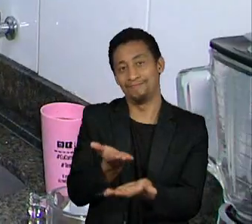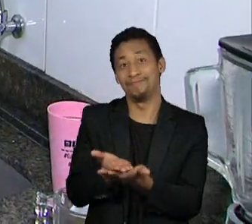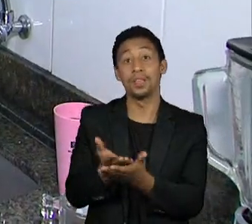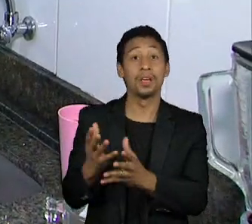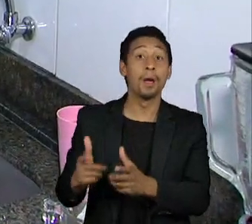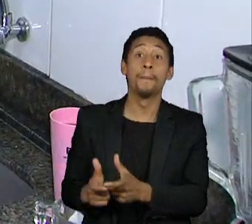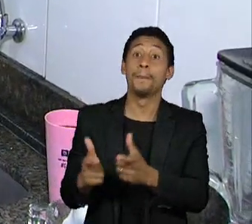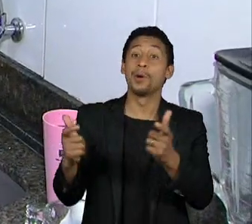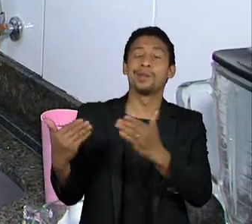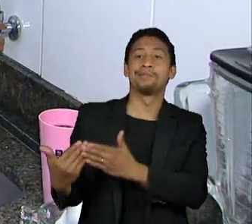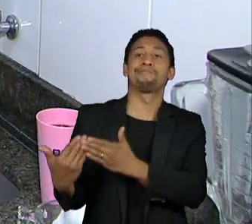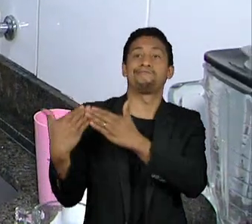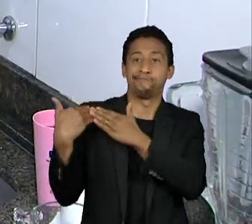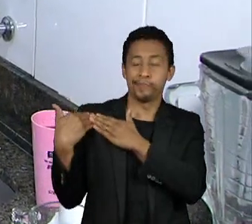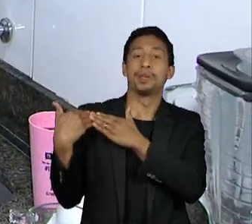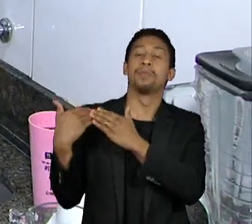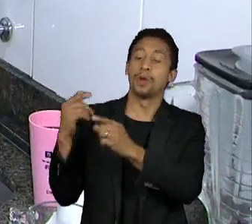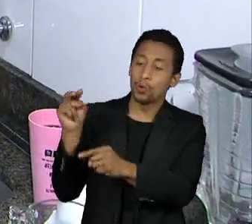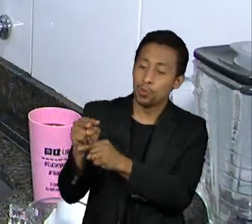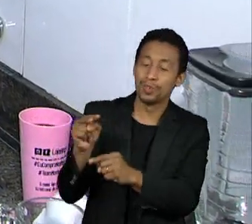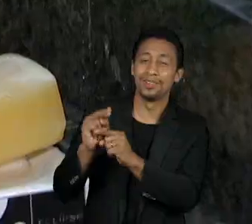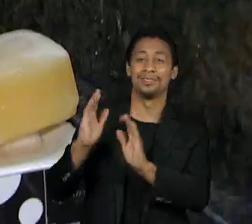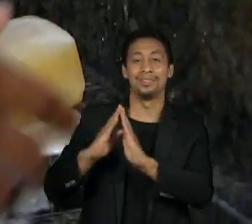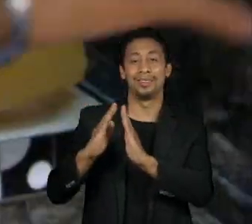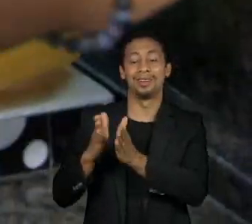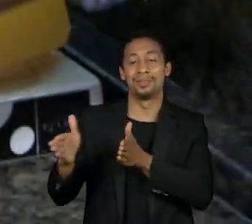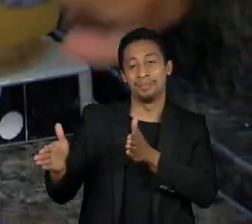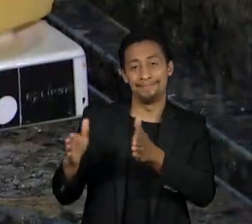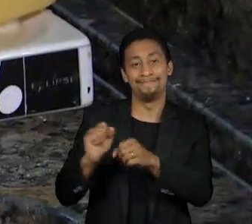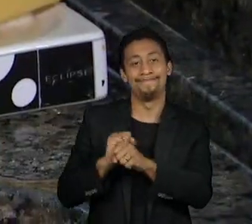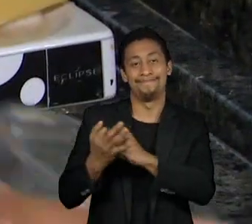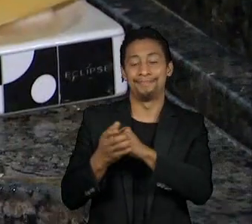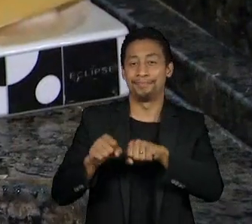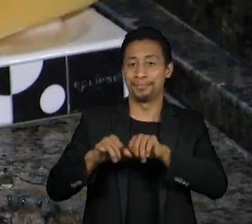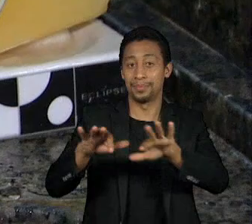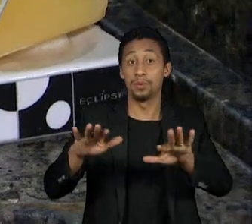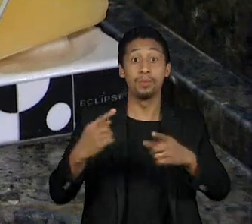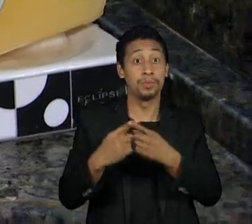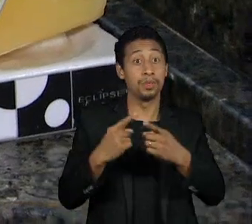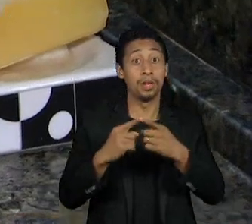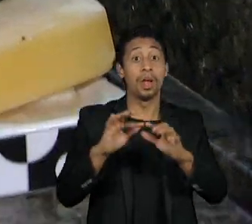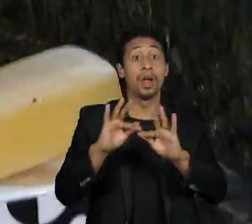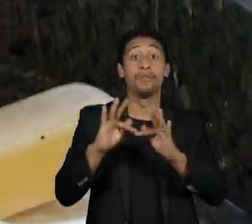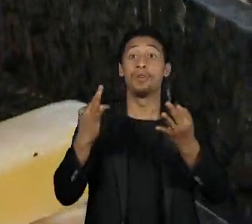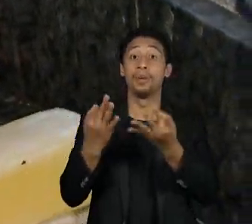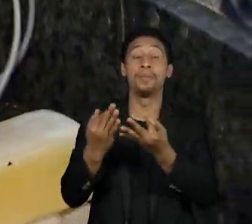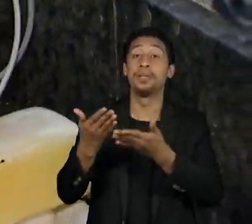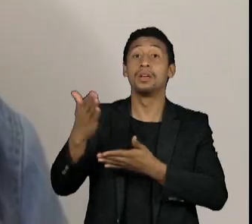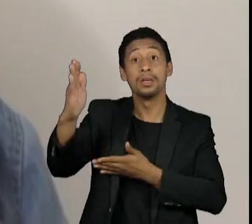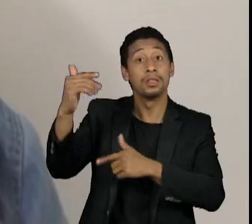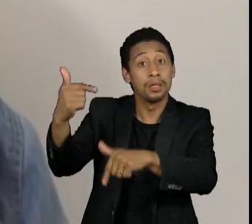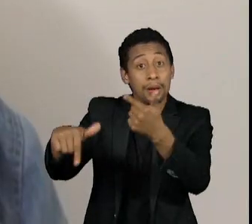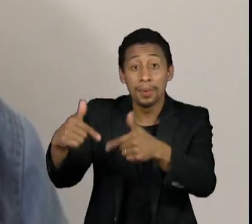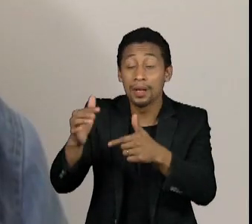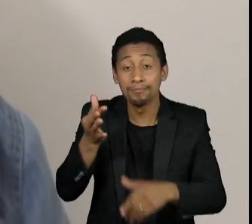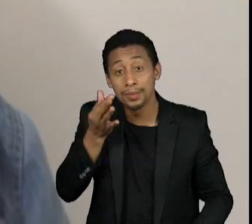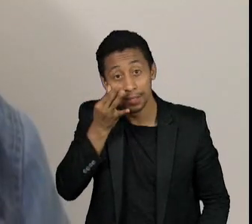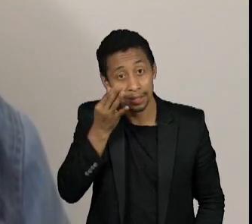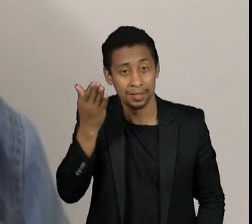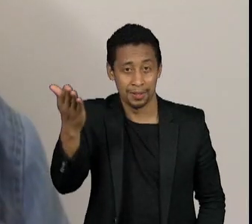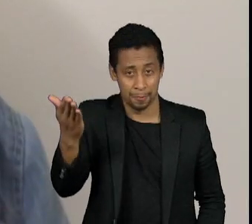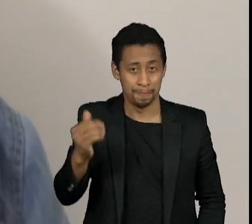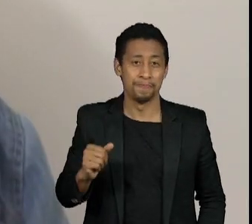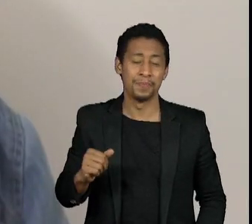mais responsabilidades domésticas durante a pandemia, pois seus familiares estavam em trabalho presencial. Por isso,